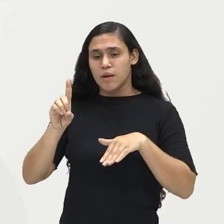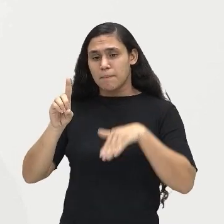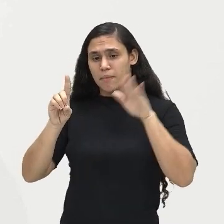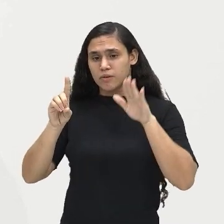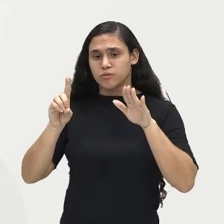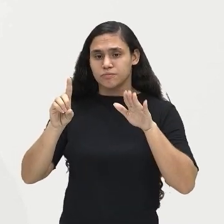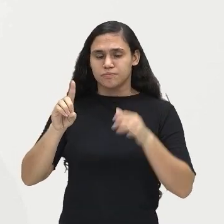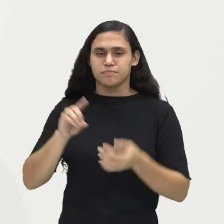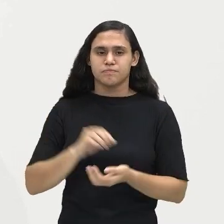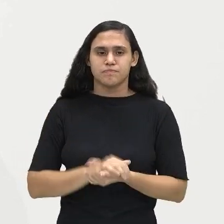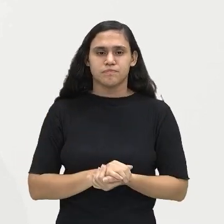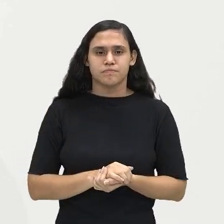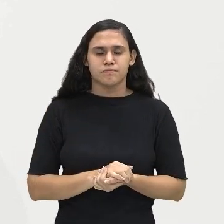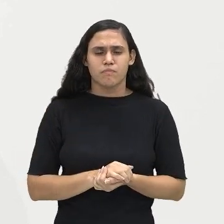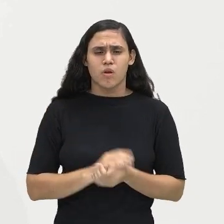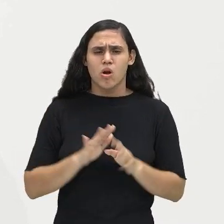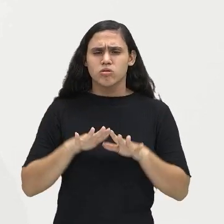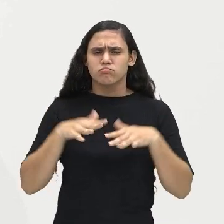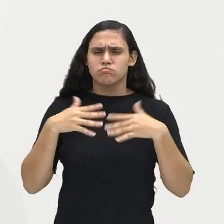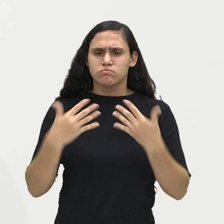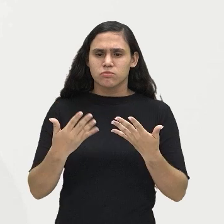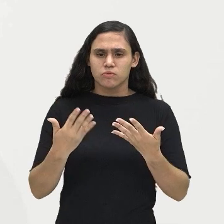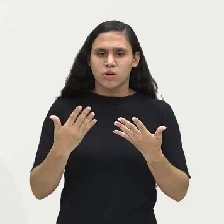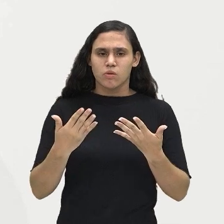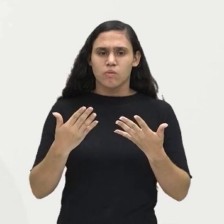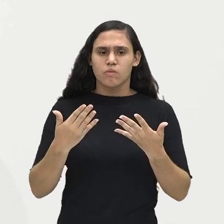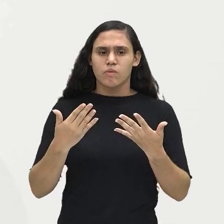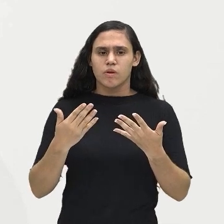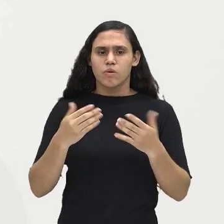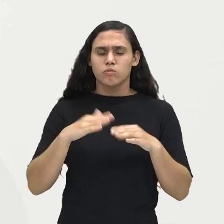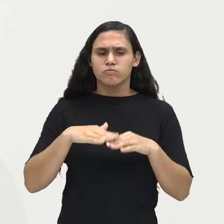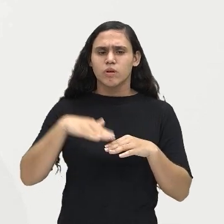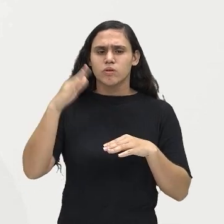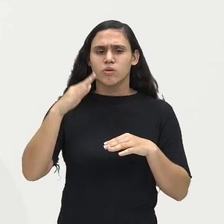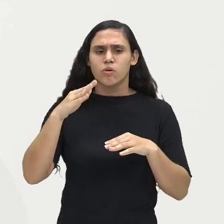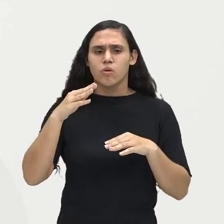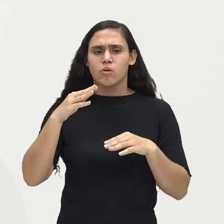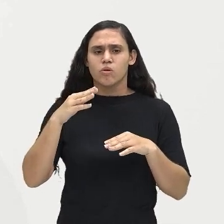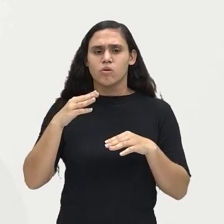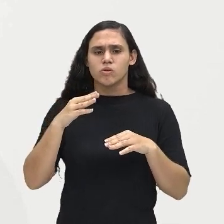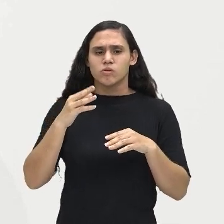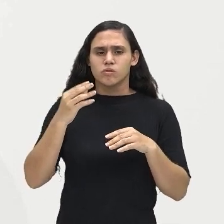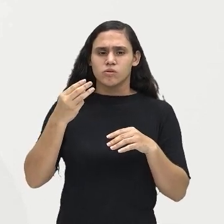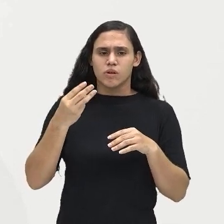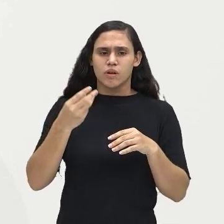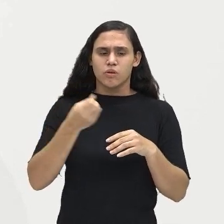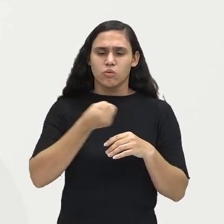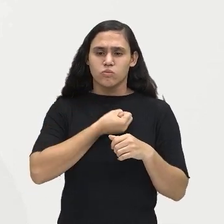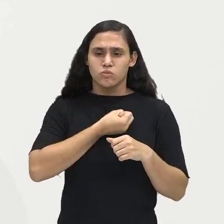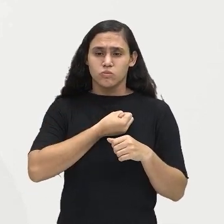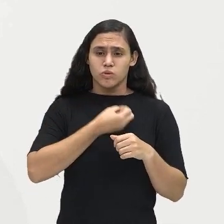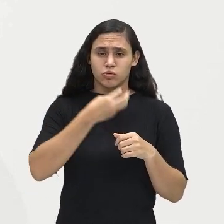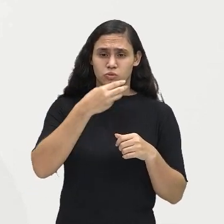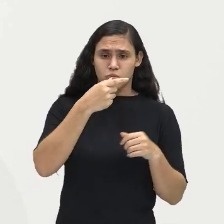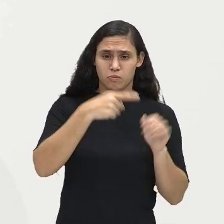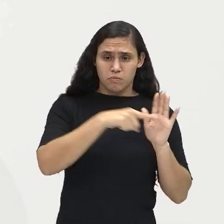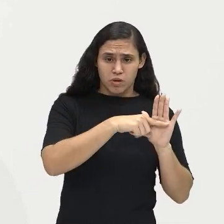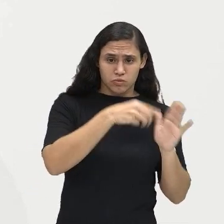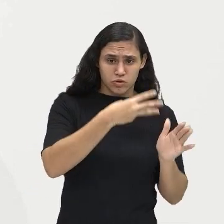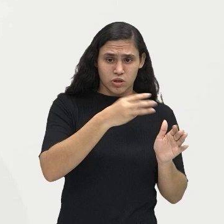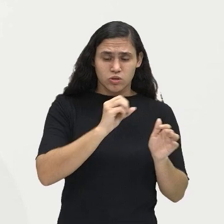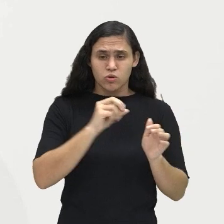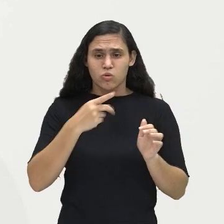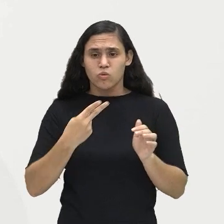quem é o maior? É o menos 3 ou é o menos 4? Logicamente que o maior é o menos 3. Por